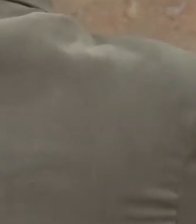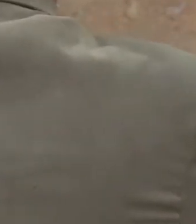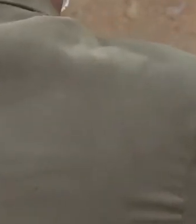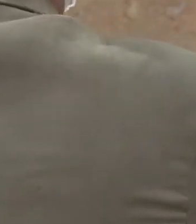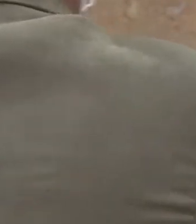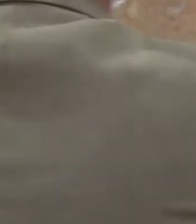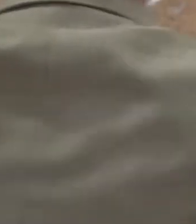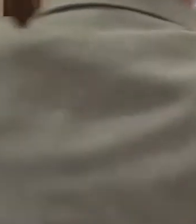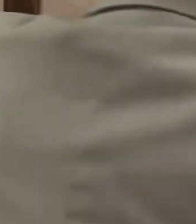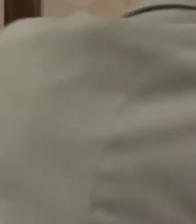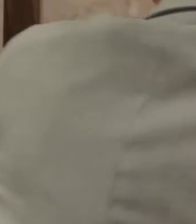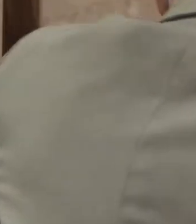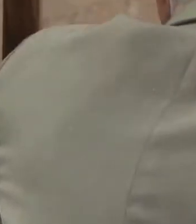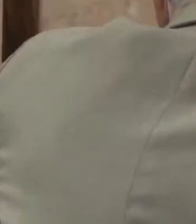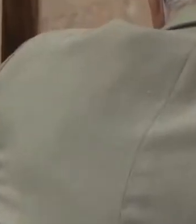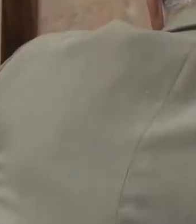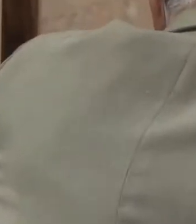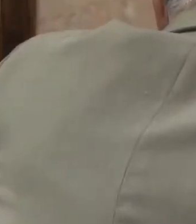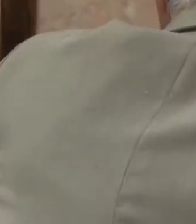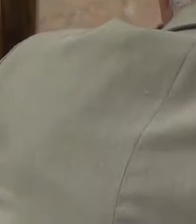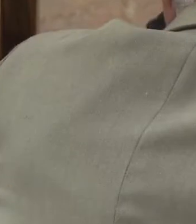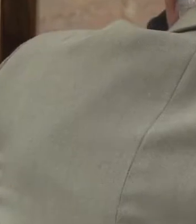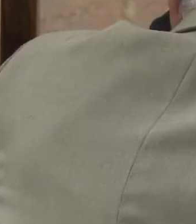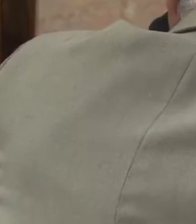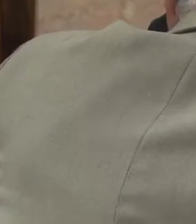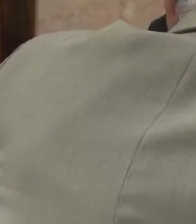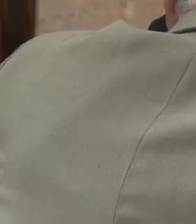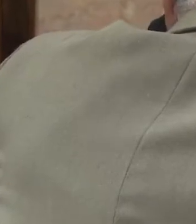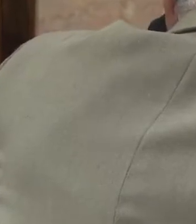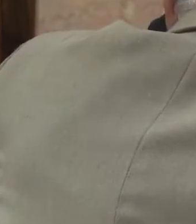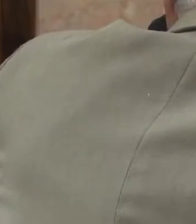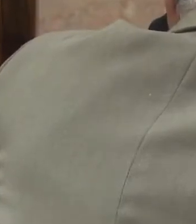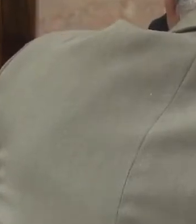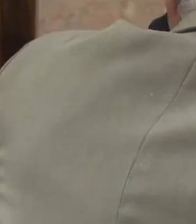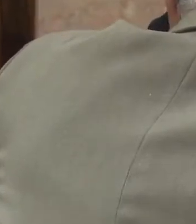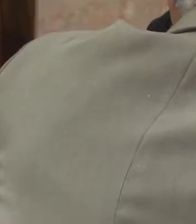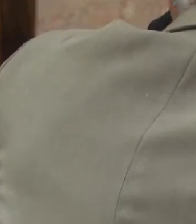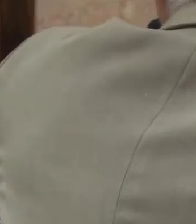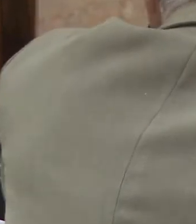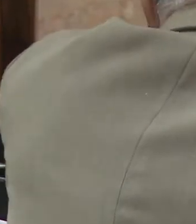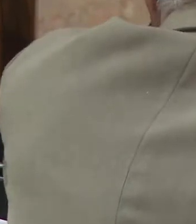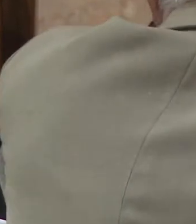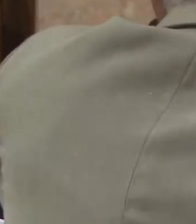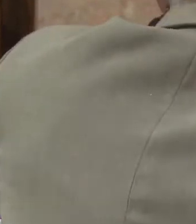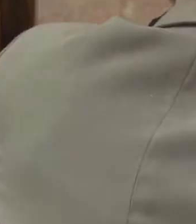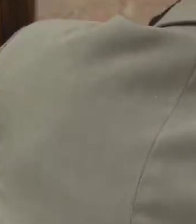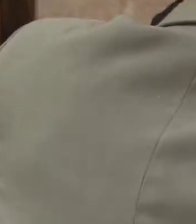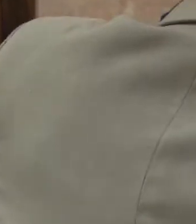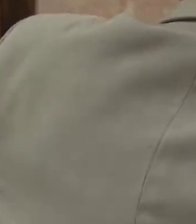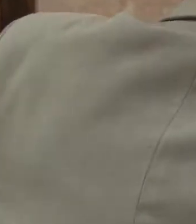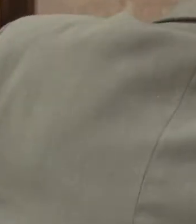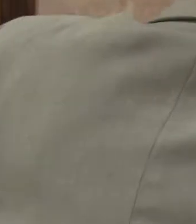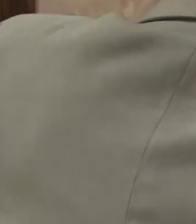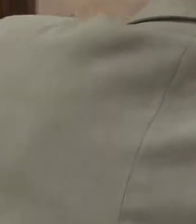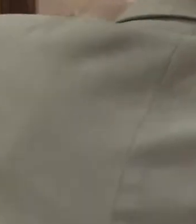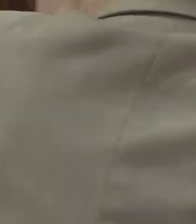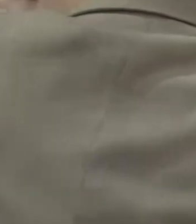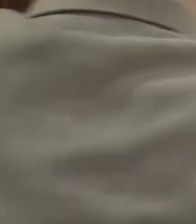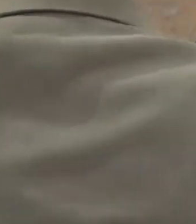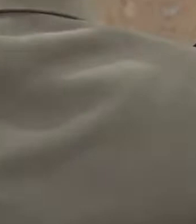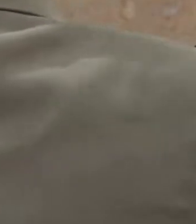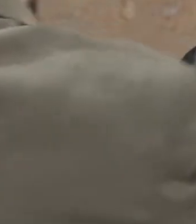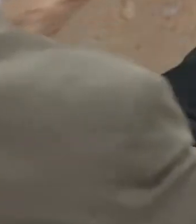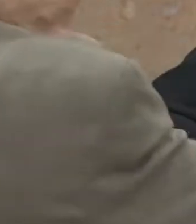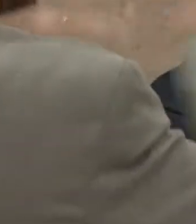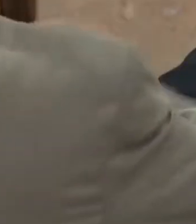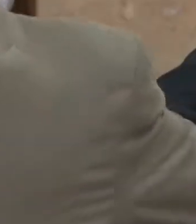Instituir o programa do Escola de Aprendizagem de Duque de Caxias, denominando primeira chance e dando outras